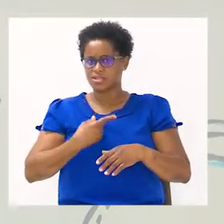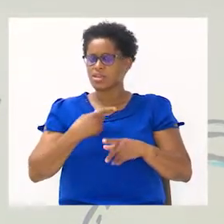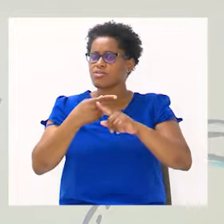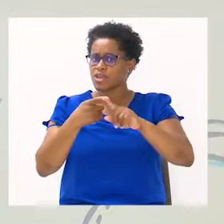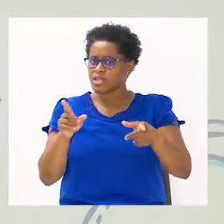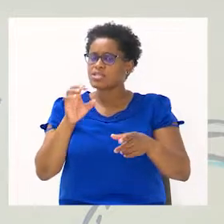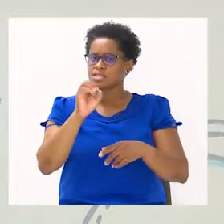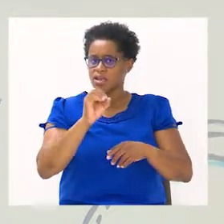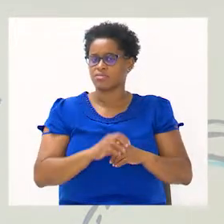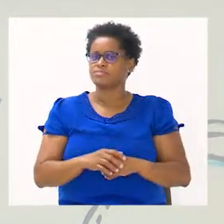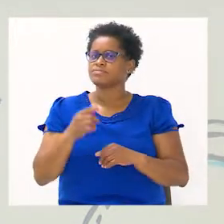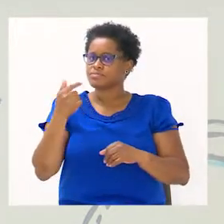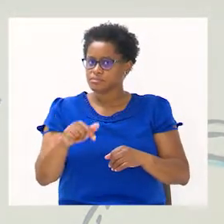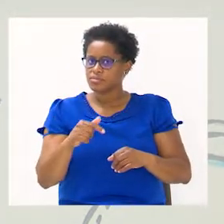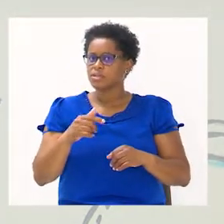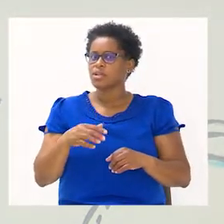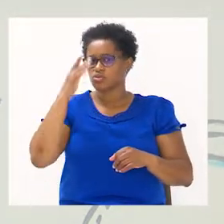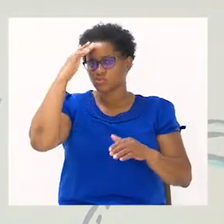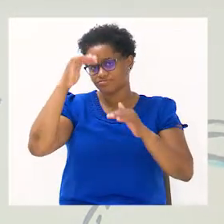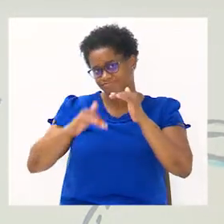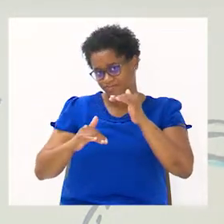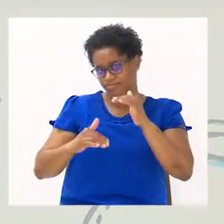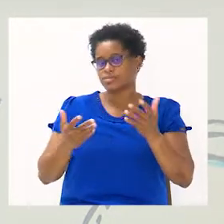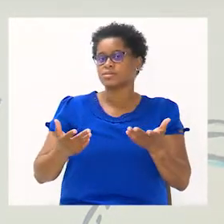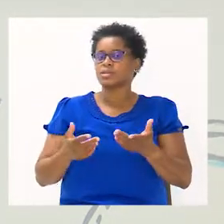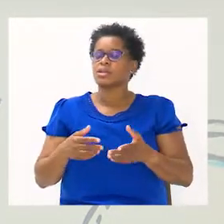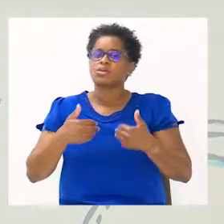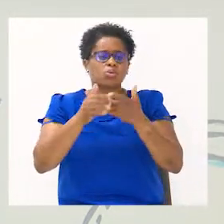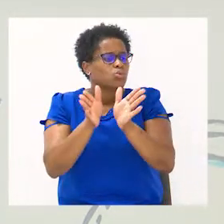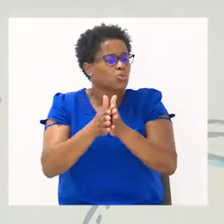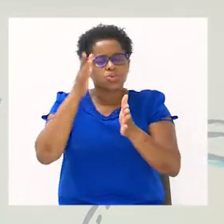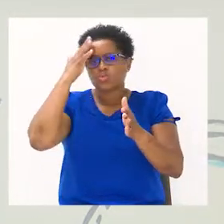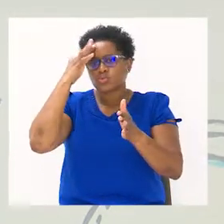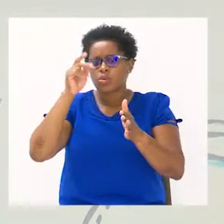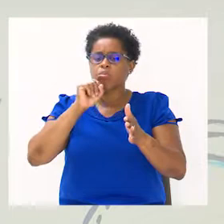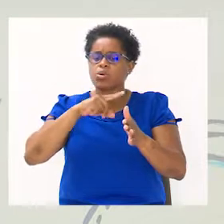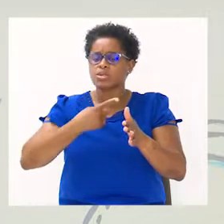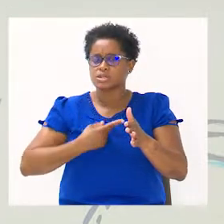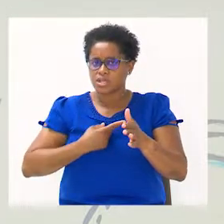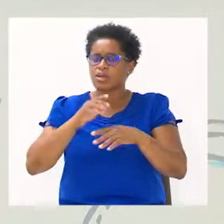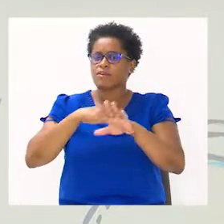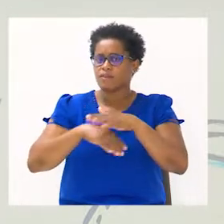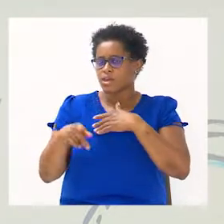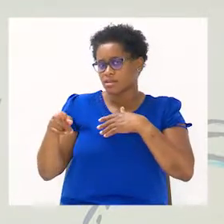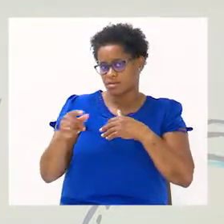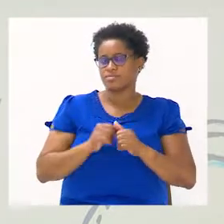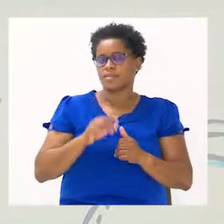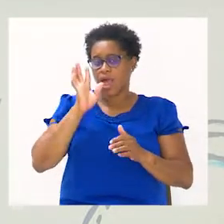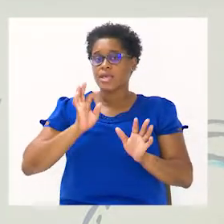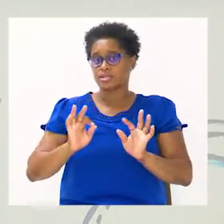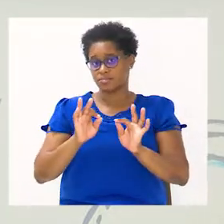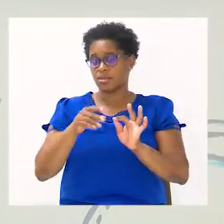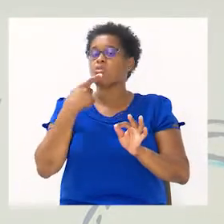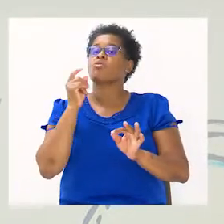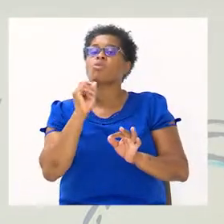de zero, porque está no denominador. Então, todo número que pode ser representado desta forma,